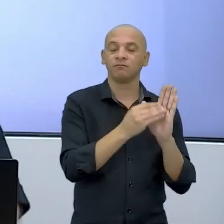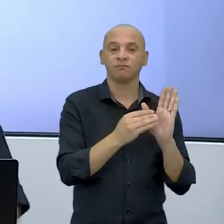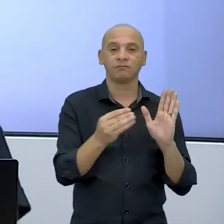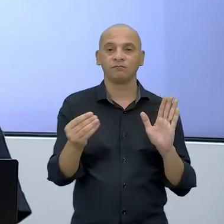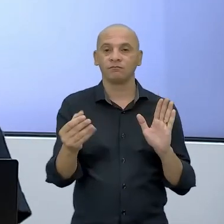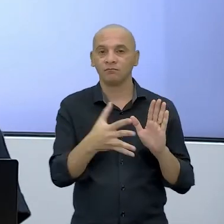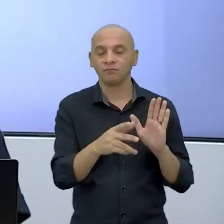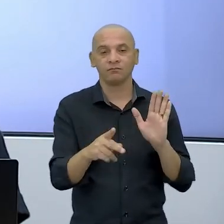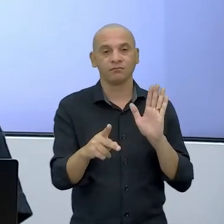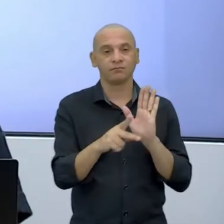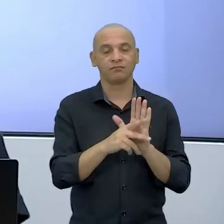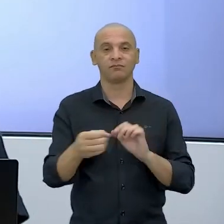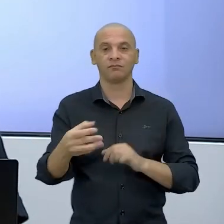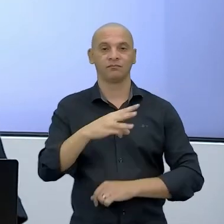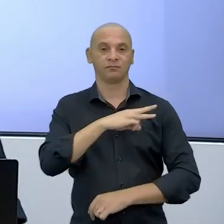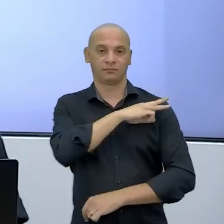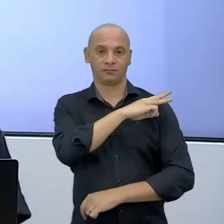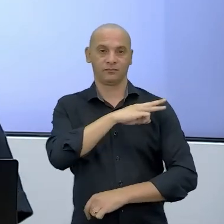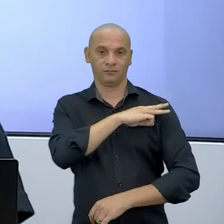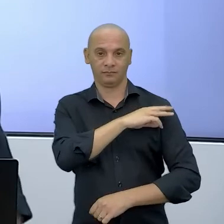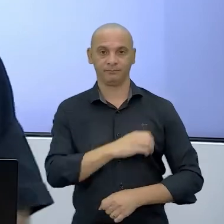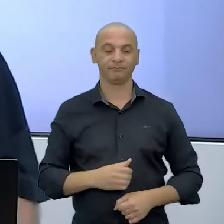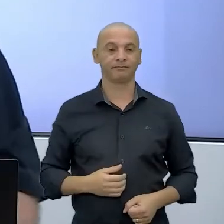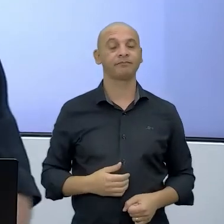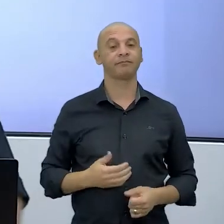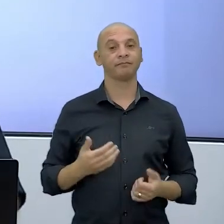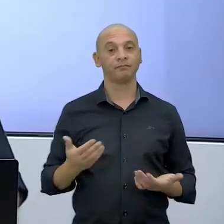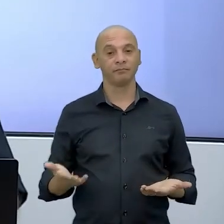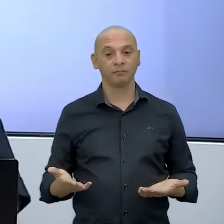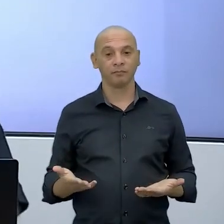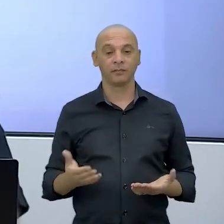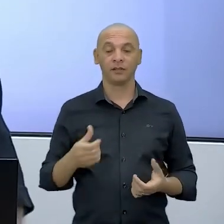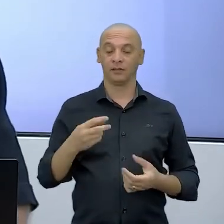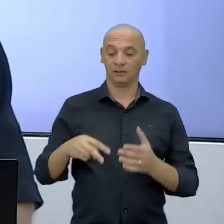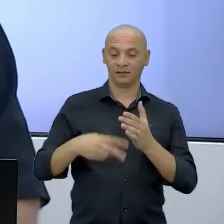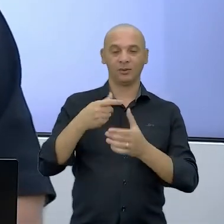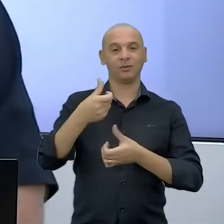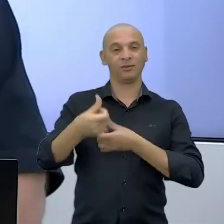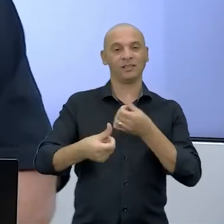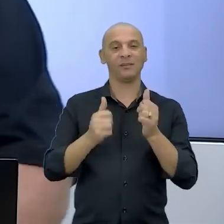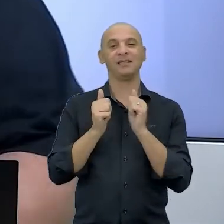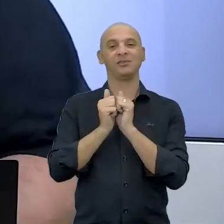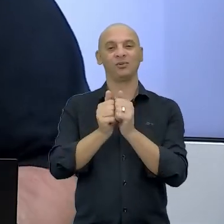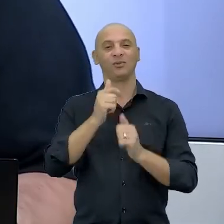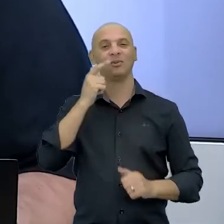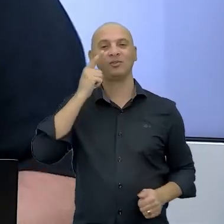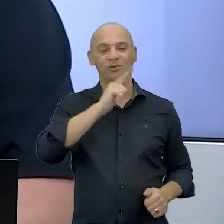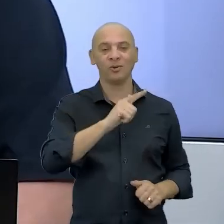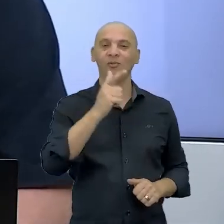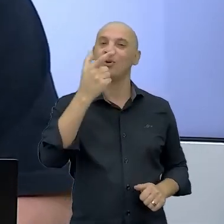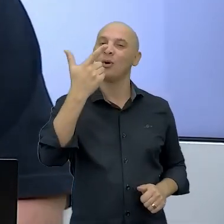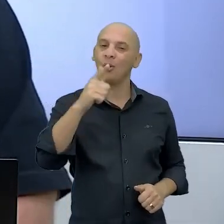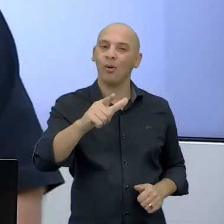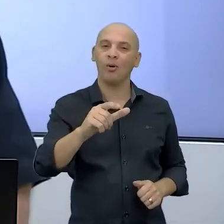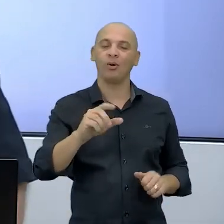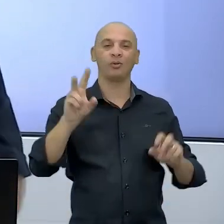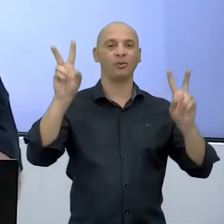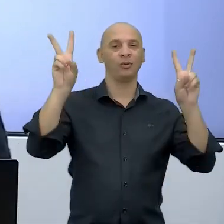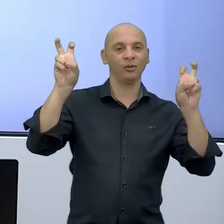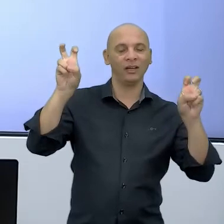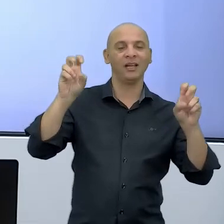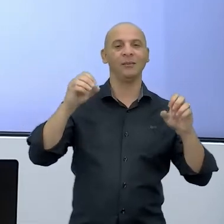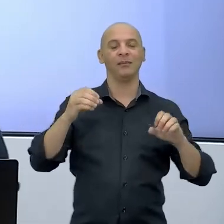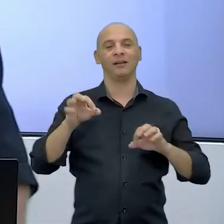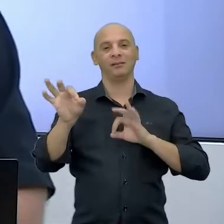aí para o novo ensino médio. E, logicamente, no segundo semestre estaremos juntos novamente com um novo componente, abordando aí, quem